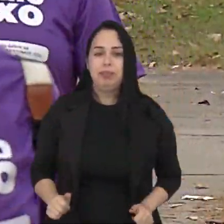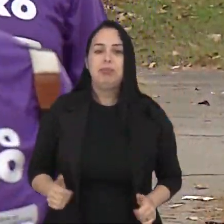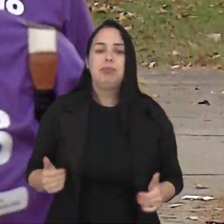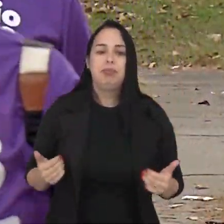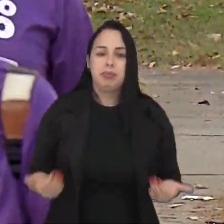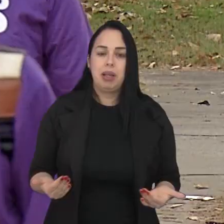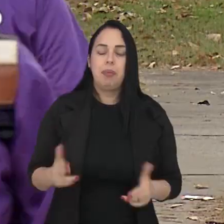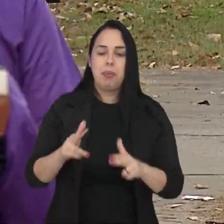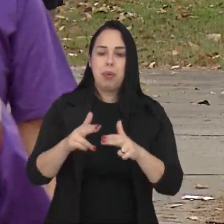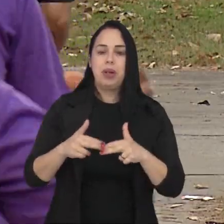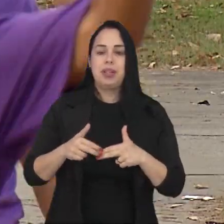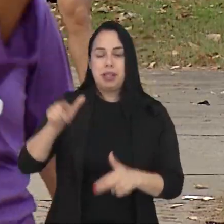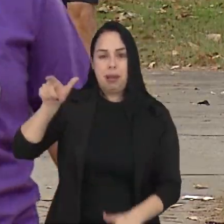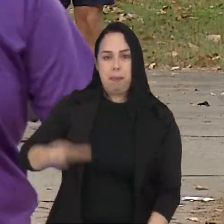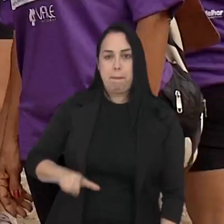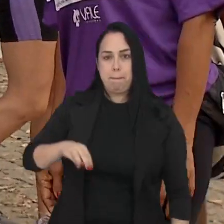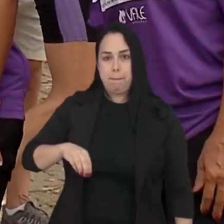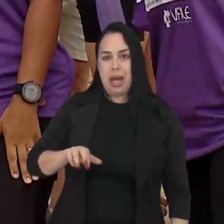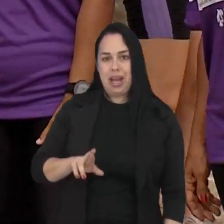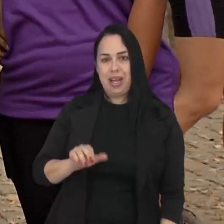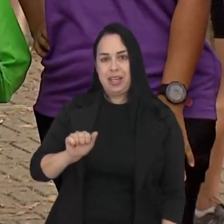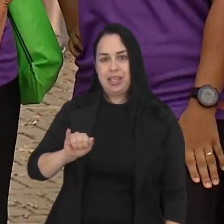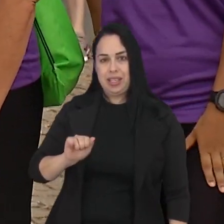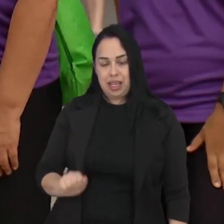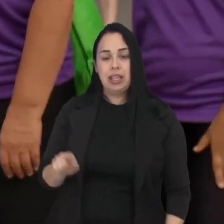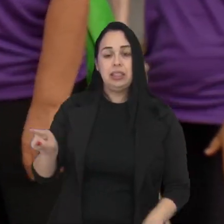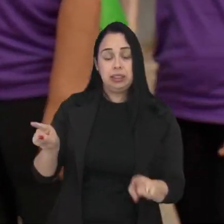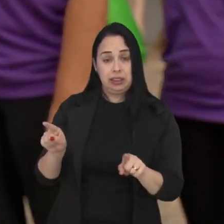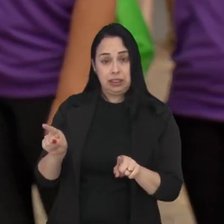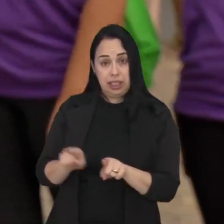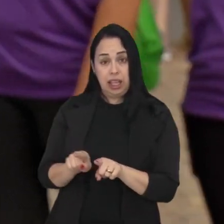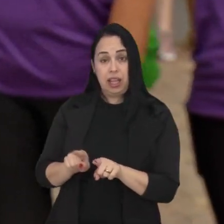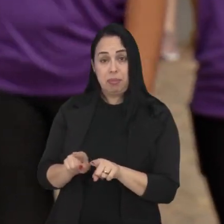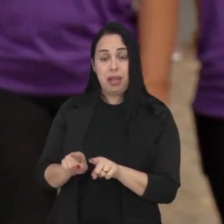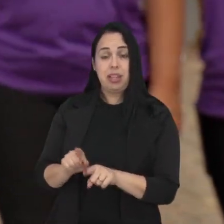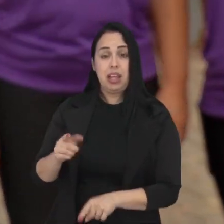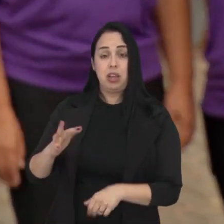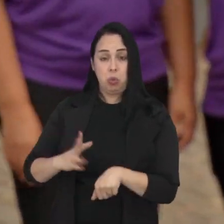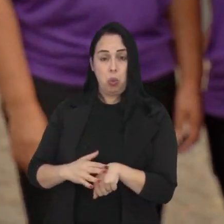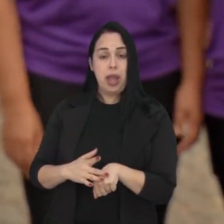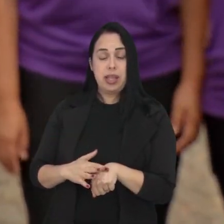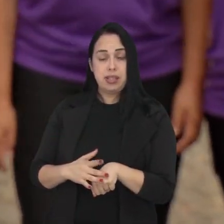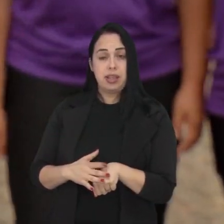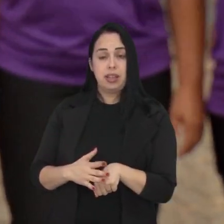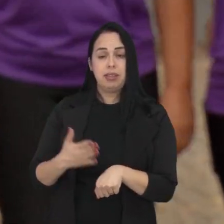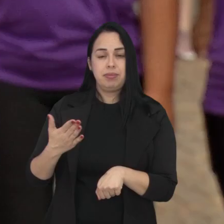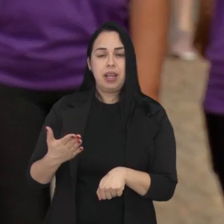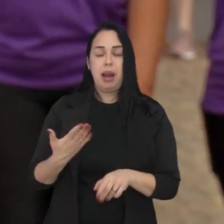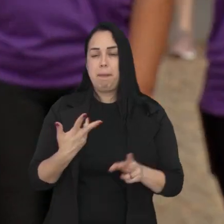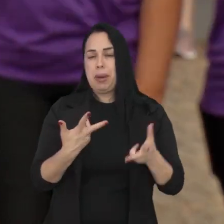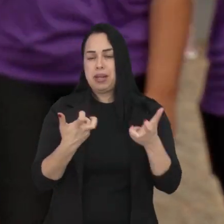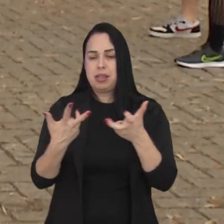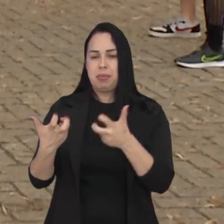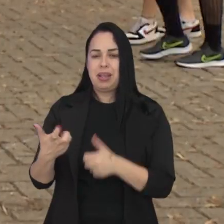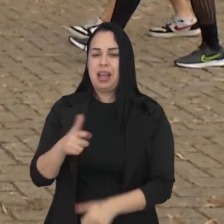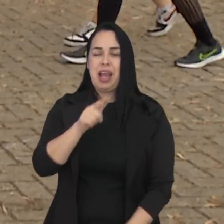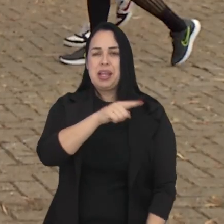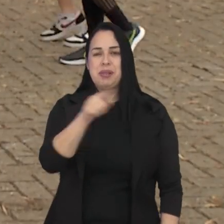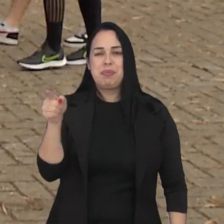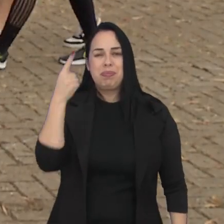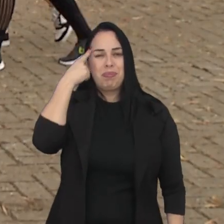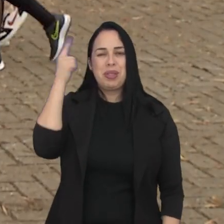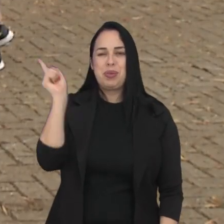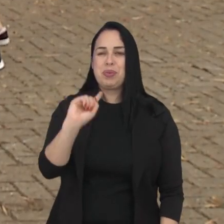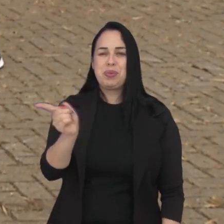doenças inflamatórias intestinais a Maria Alice que também tem a doença de crom percebe isso no dia a dia é as